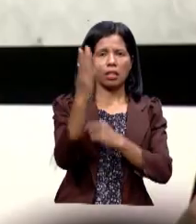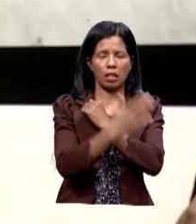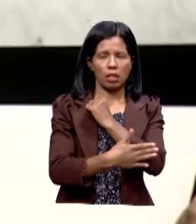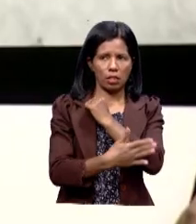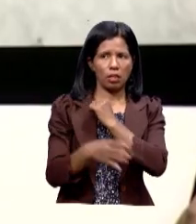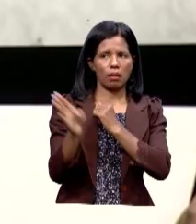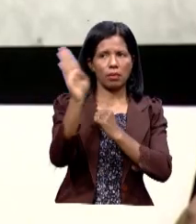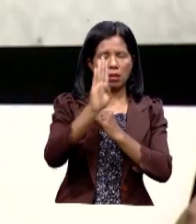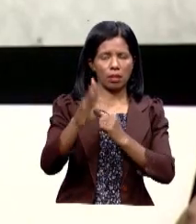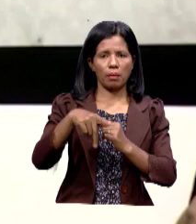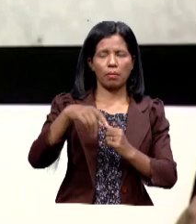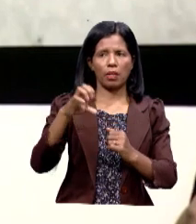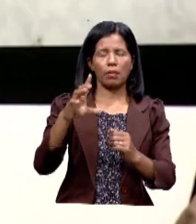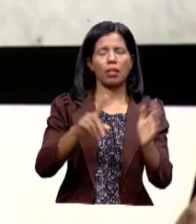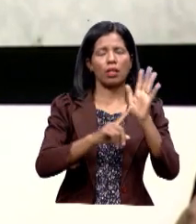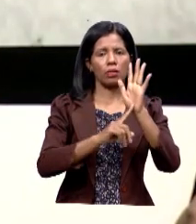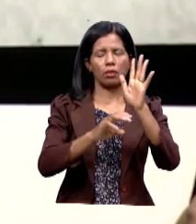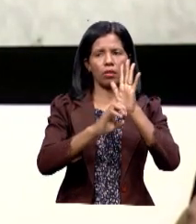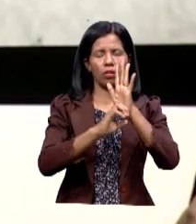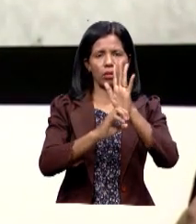Pelé belemos sa inspirador ba